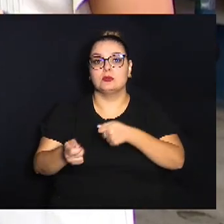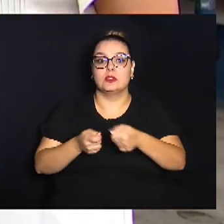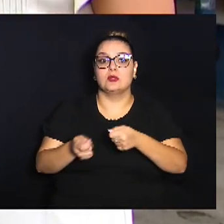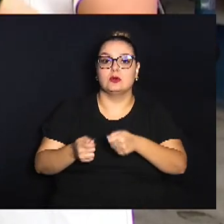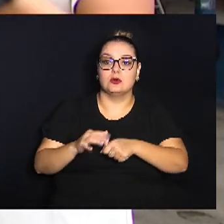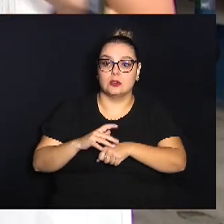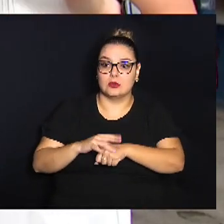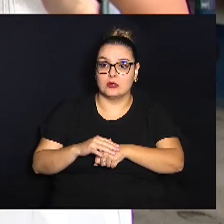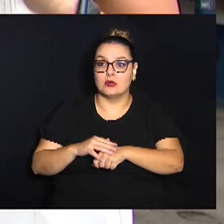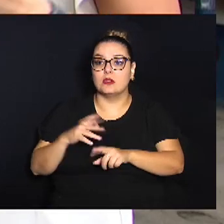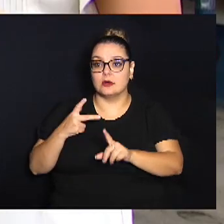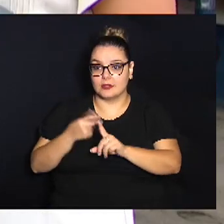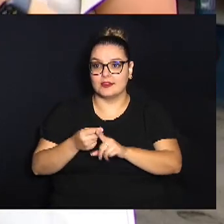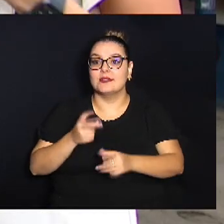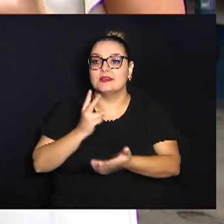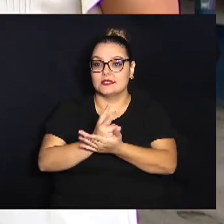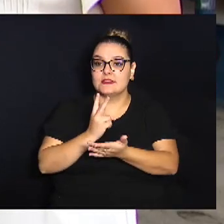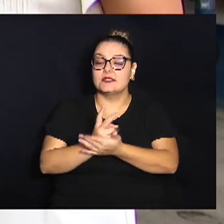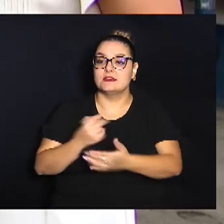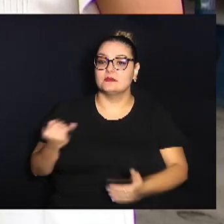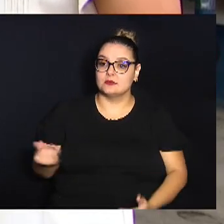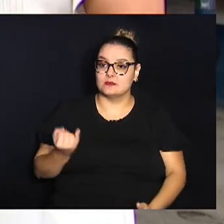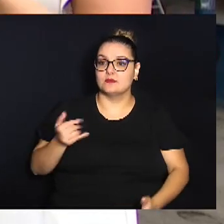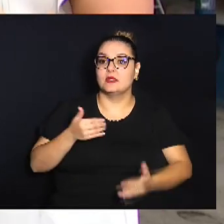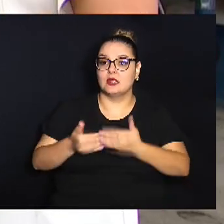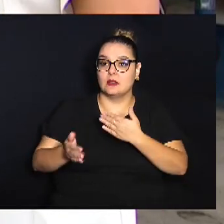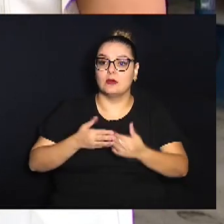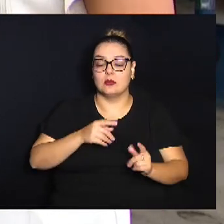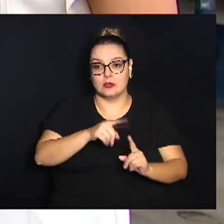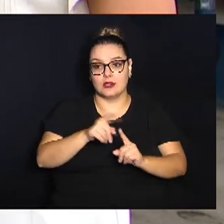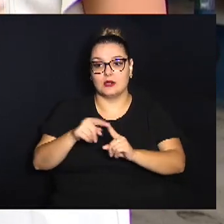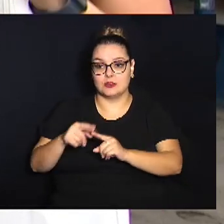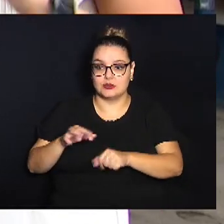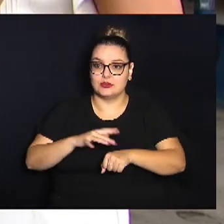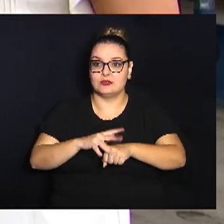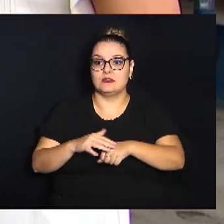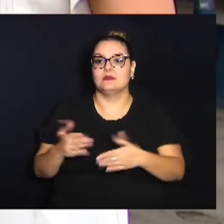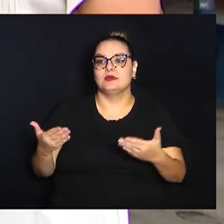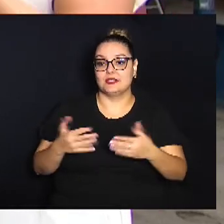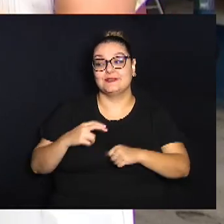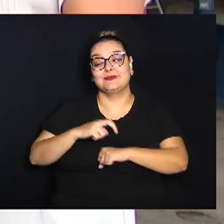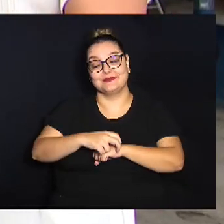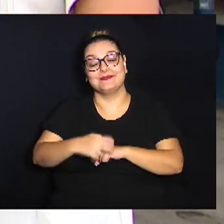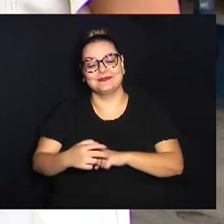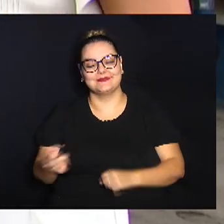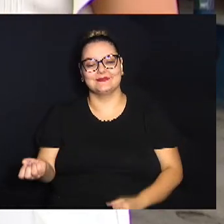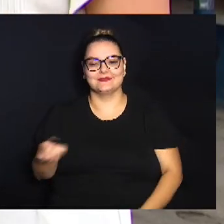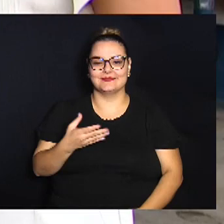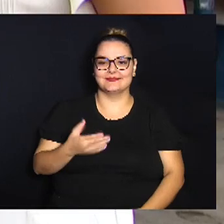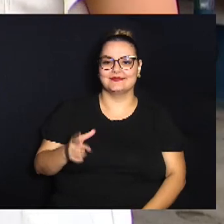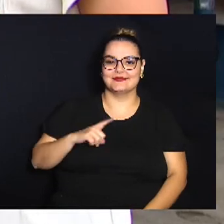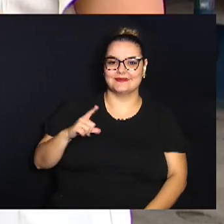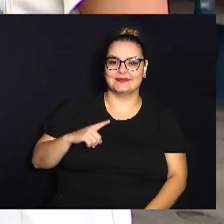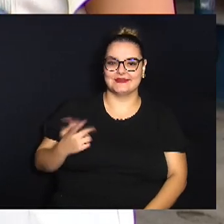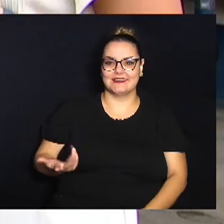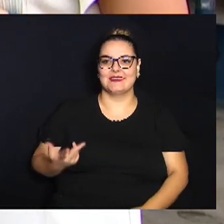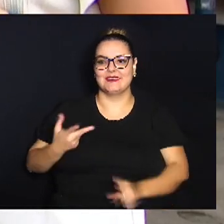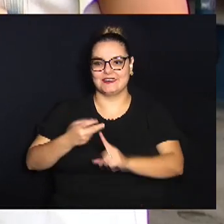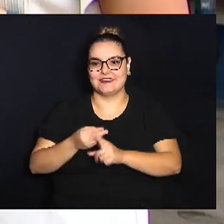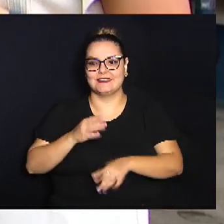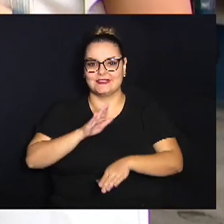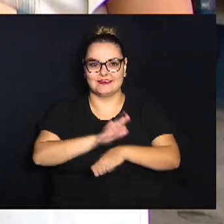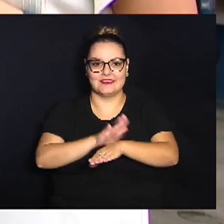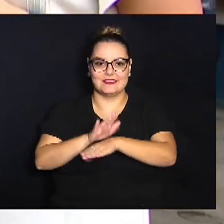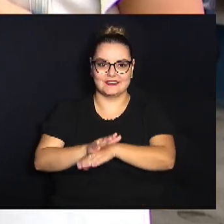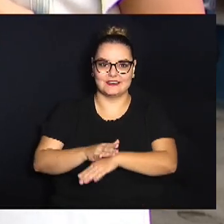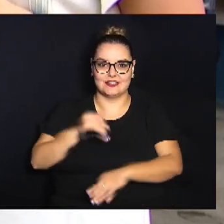doença. Então a vacina sempre é importante para qualquer tipo de doença e aí agora a dengue é essa novidade. Tem uma vacina que vai ajudar na prevenção.